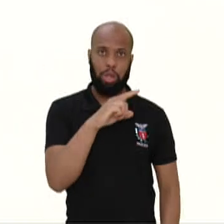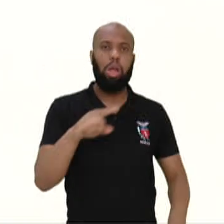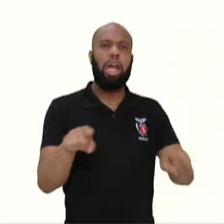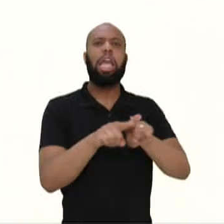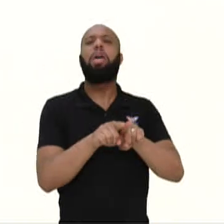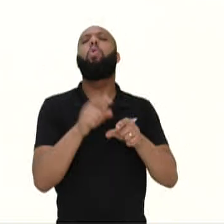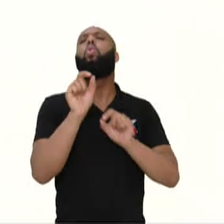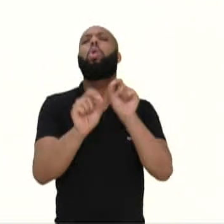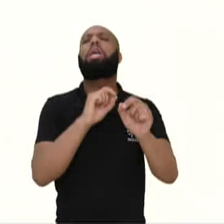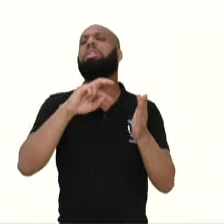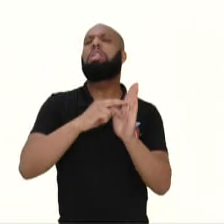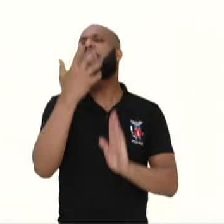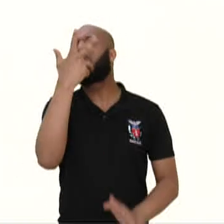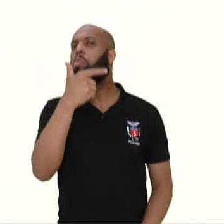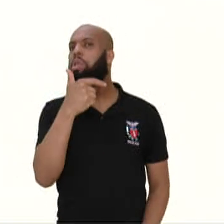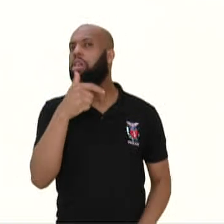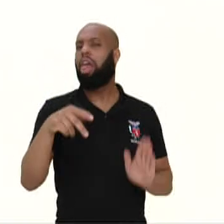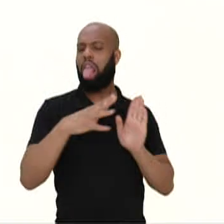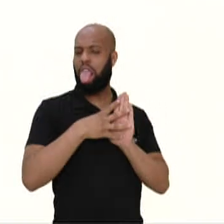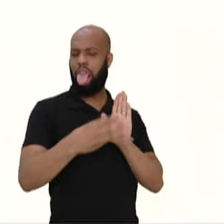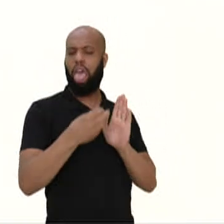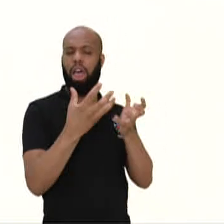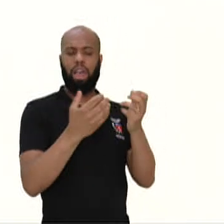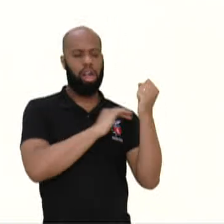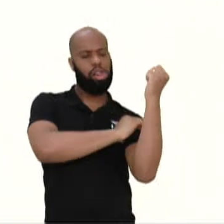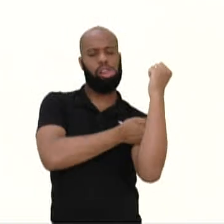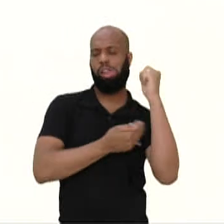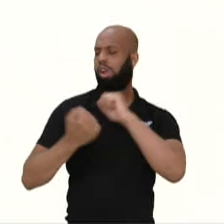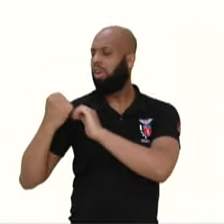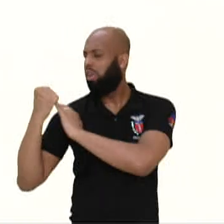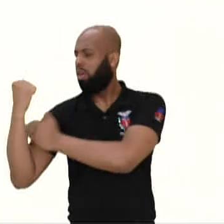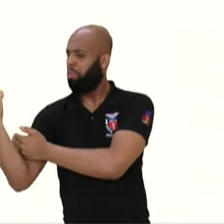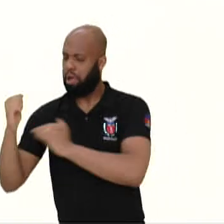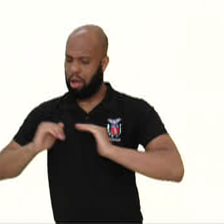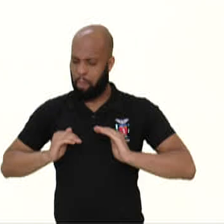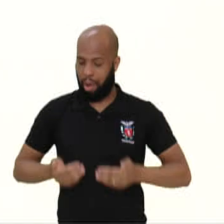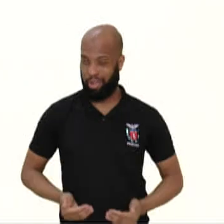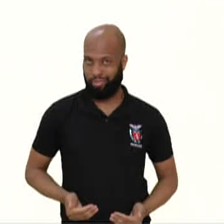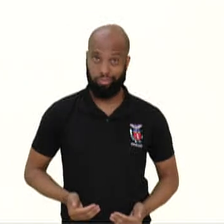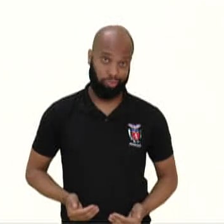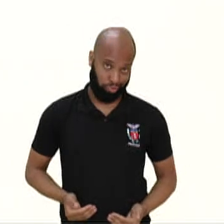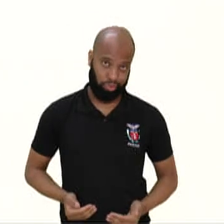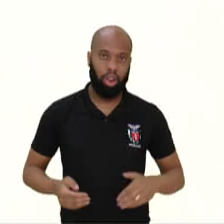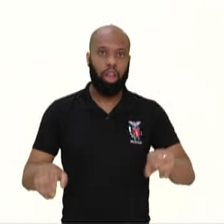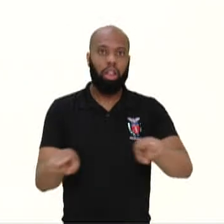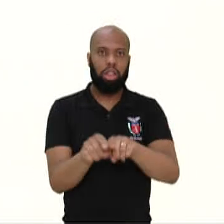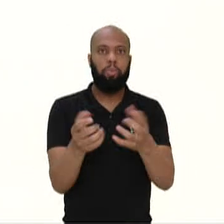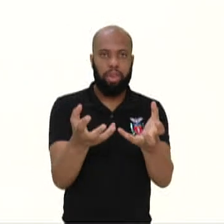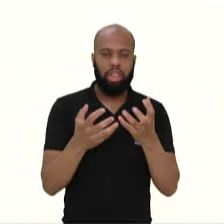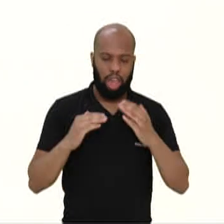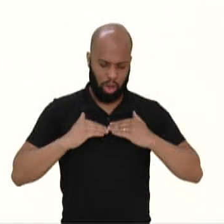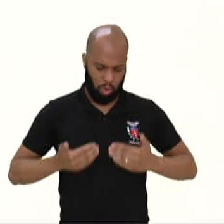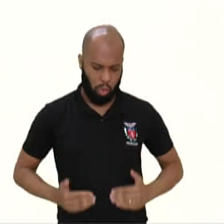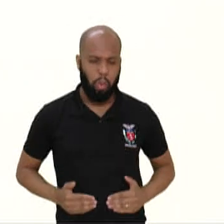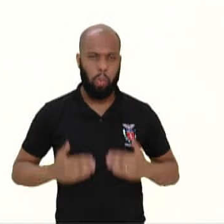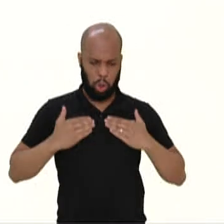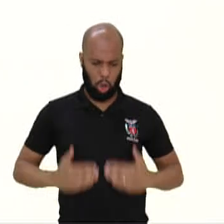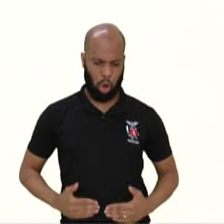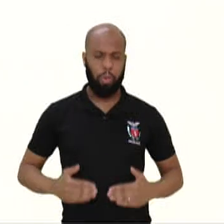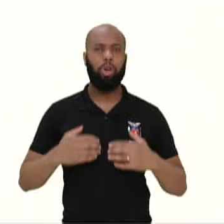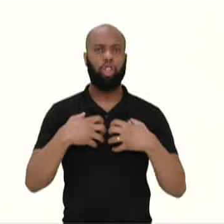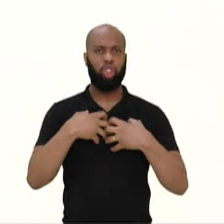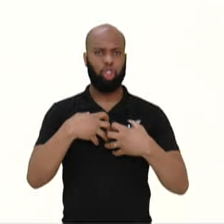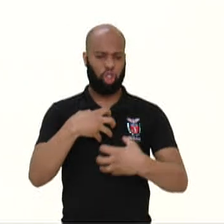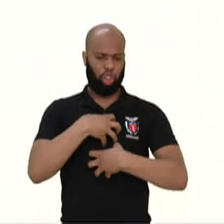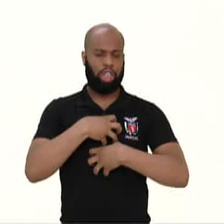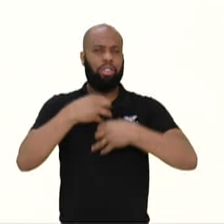bem desenvolvidos. Então, uma reflexão feita por Iriart et al. 2009. Pela busca do corpo ideal, os